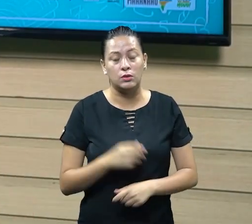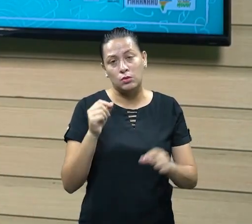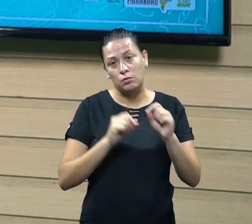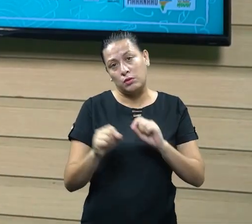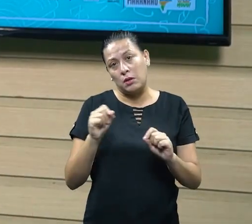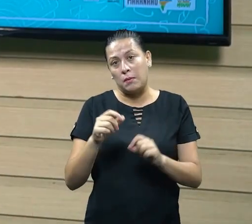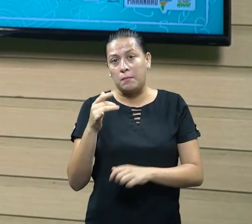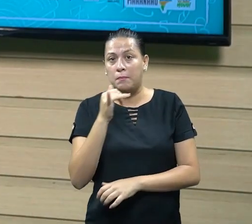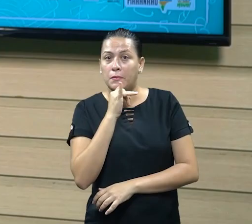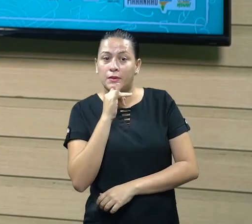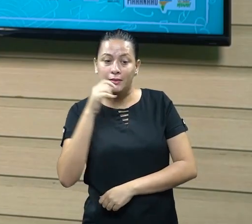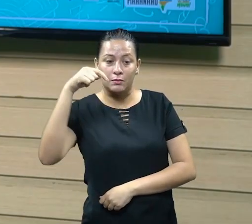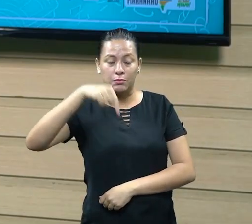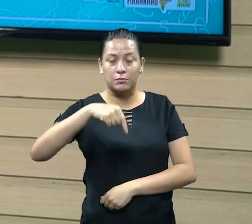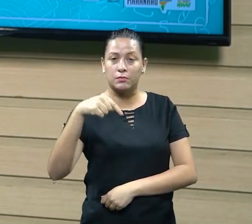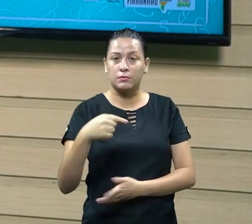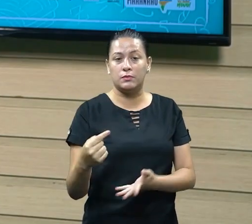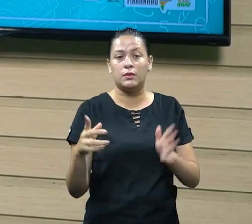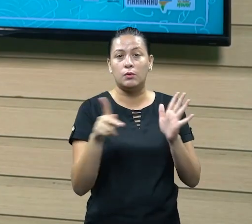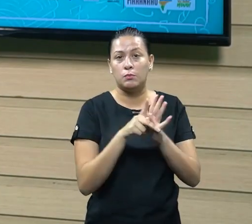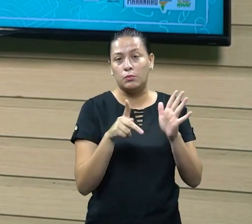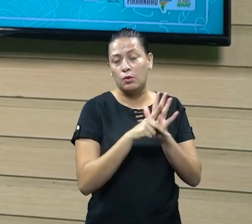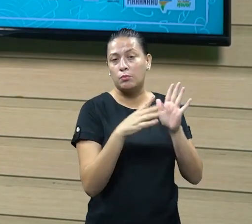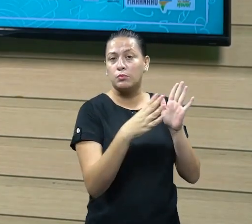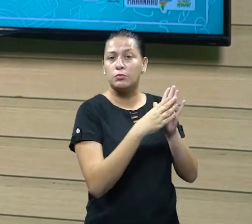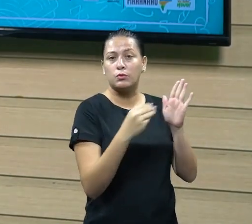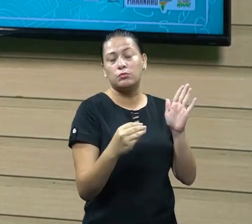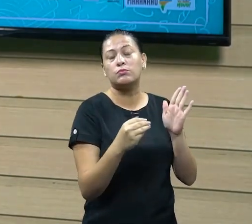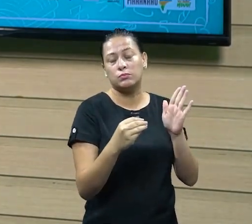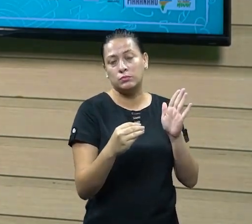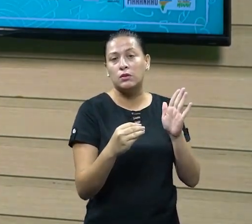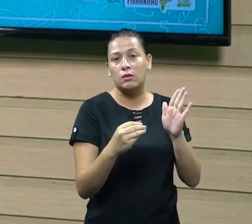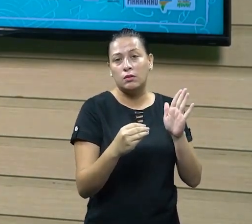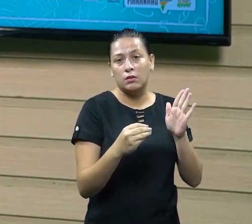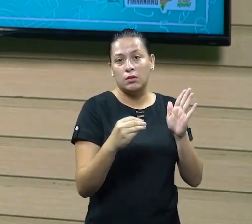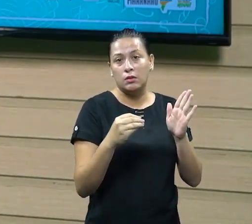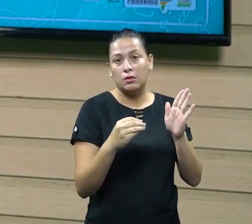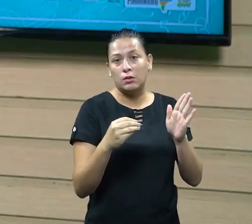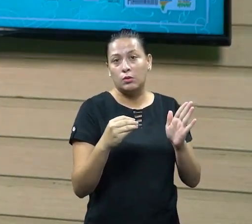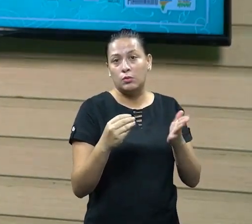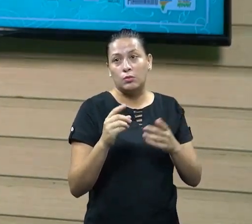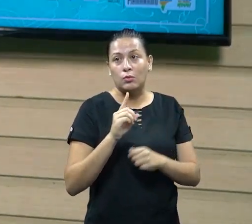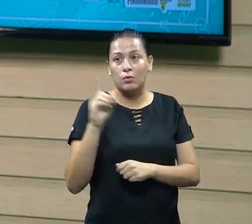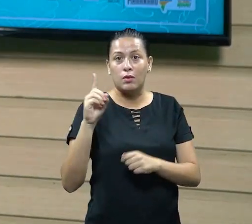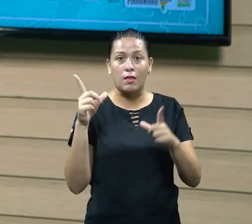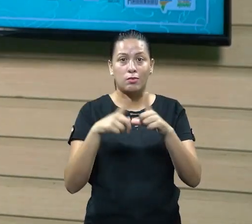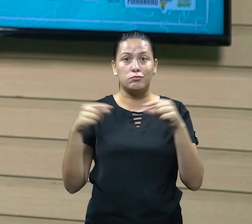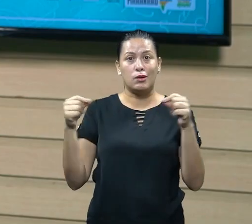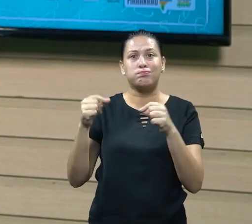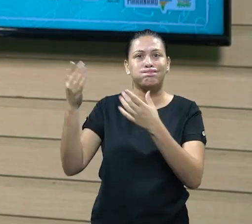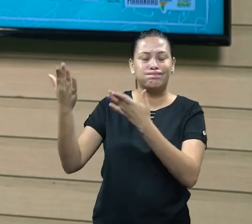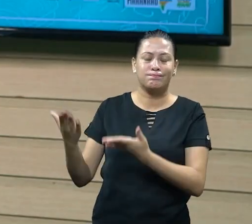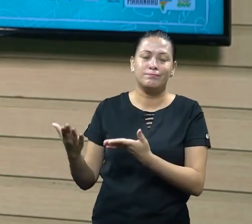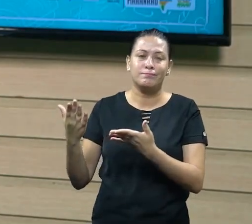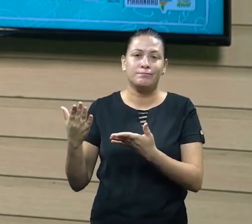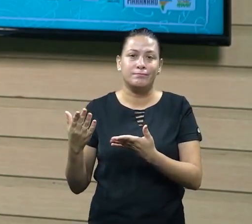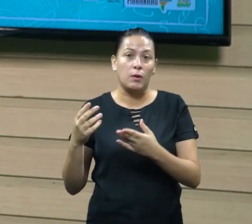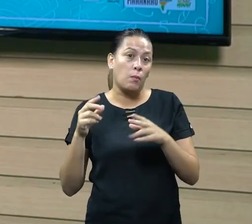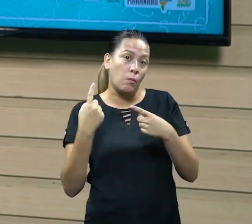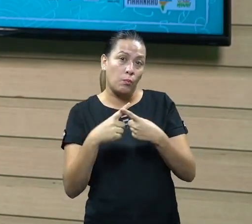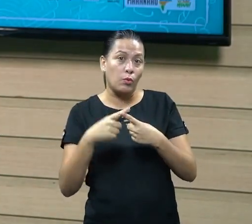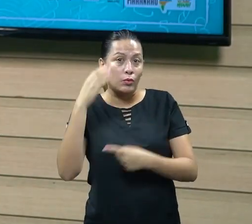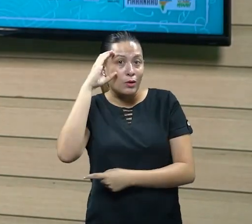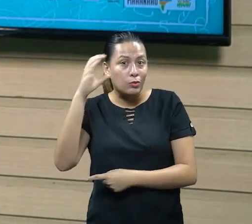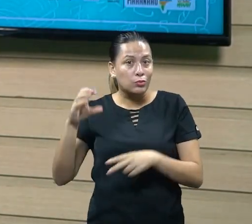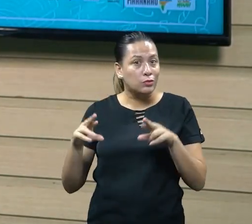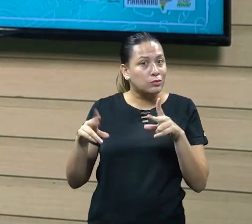por exemplo, aqui em São Luís do Maranhão, lembrando que as culturas são diferentes. Aí o que dá certo lá que provavelmente possa dar errado. Mas é